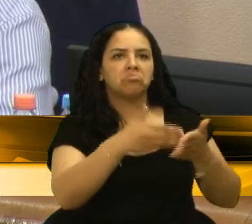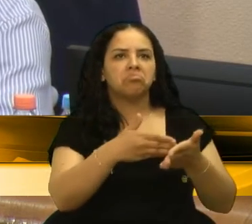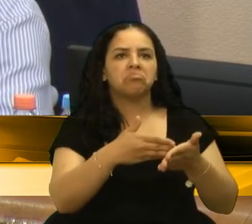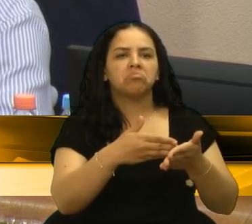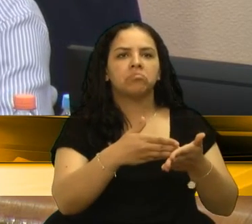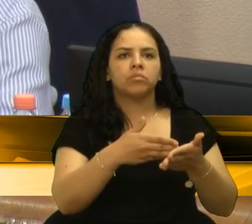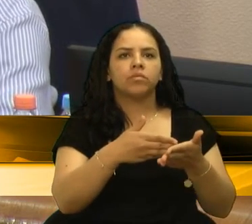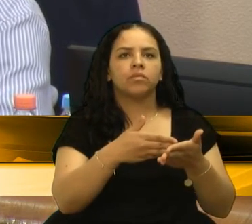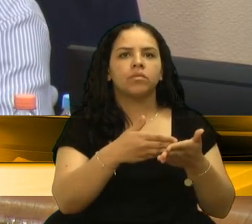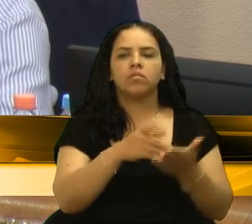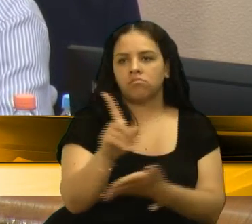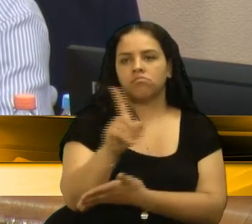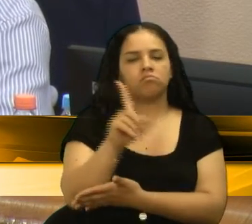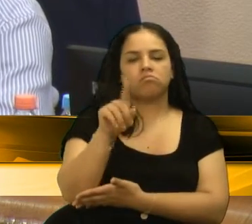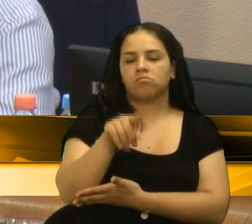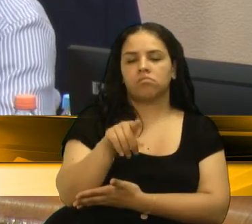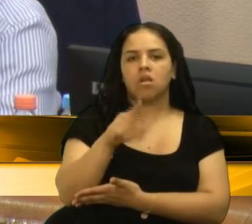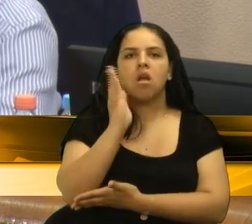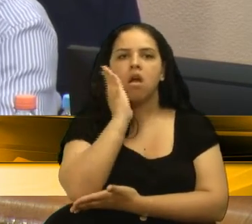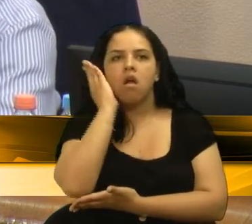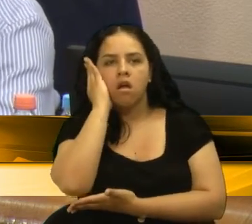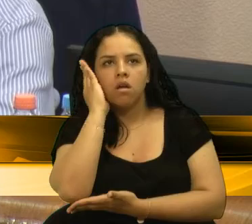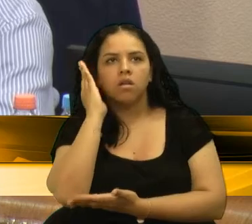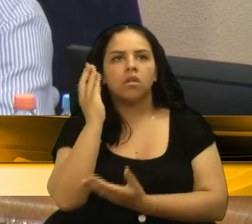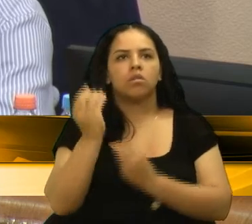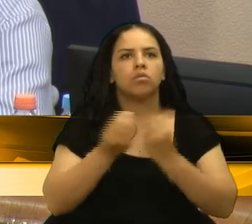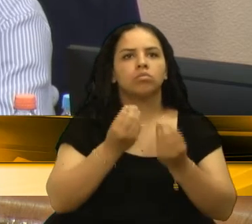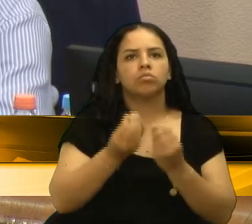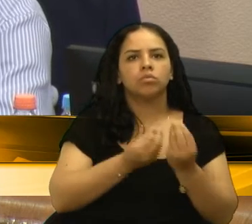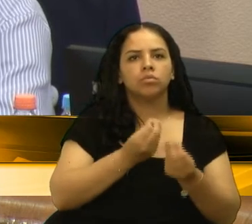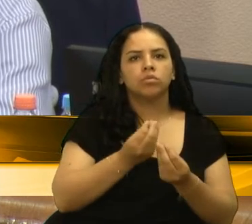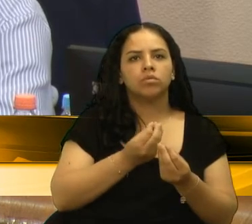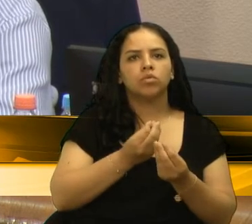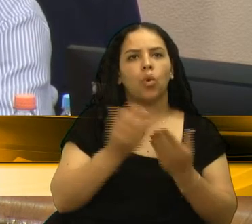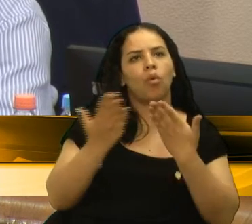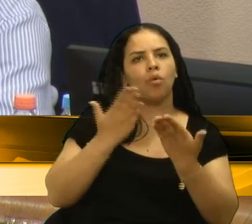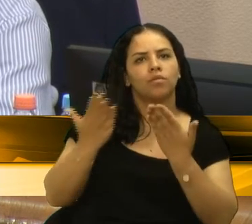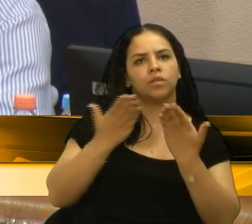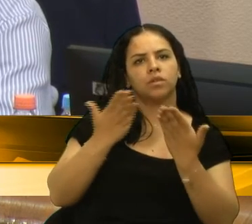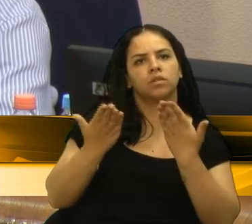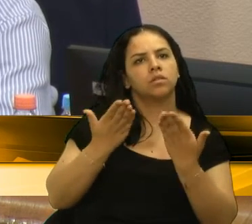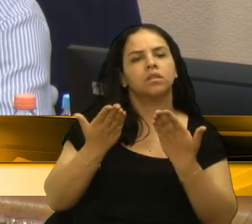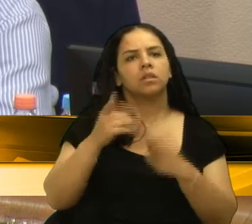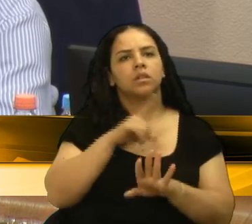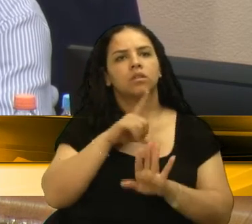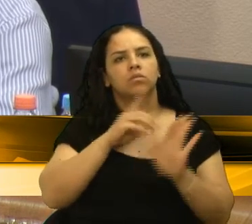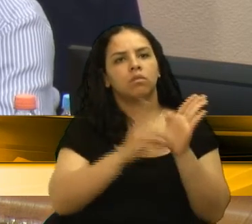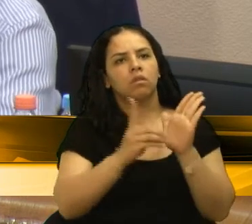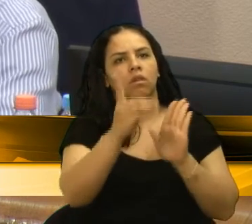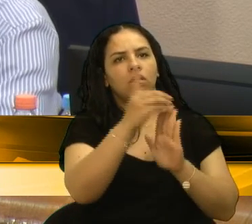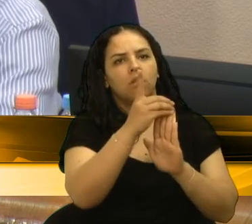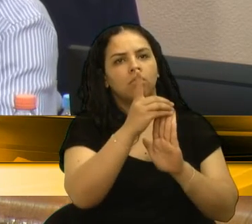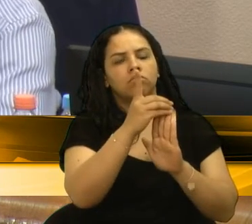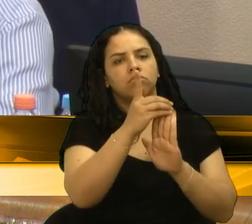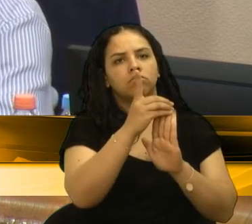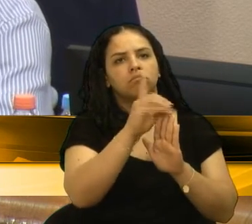Senhora Mirângela, não. Doutora Cássia, quanto à questão de requerimentos, dúvidas quanto ao procedimento do decreto? Senhora